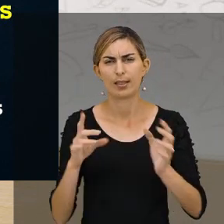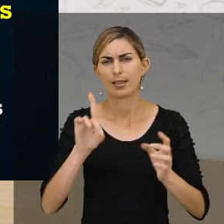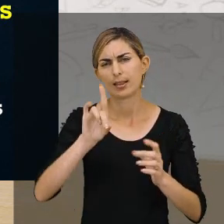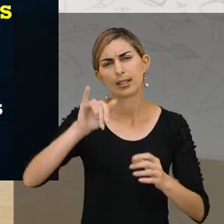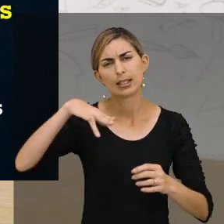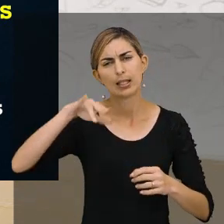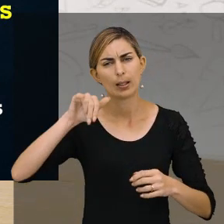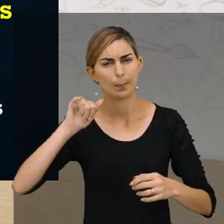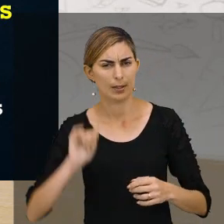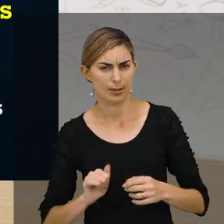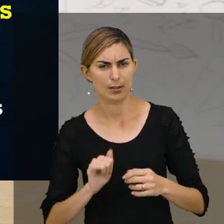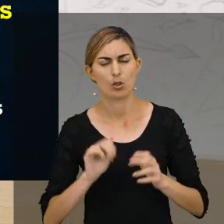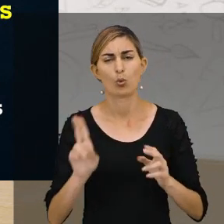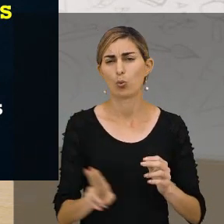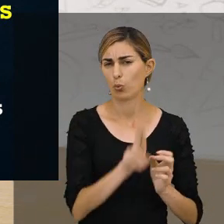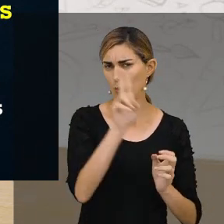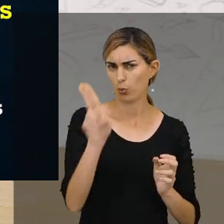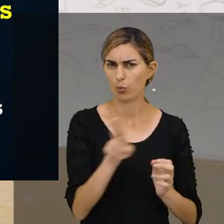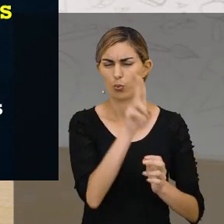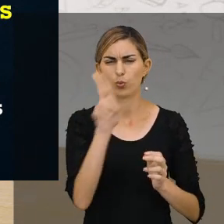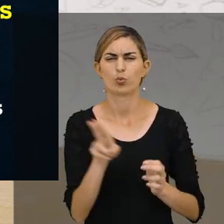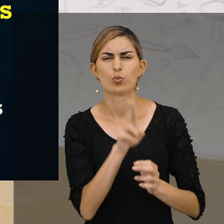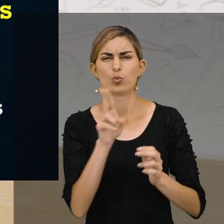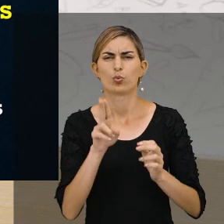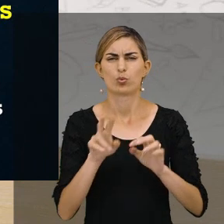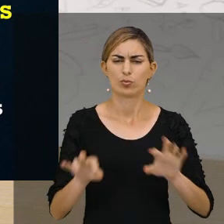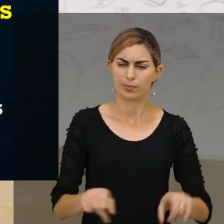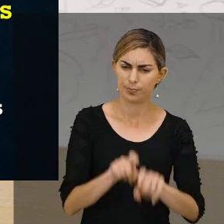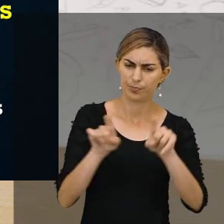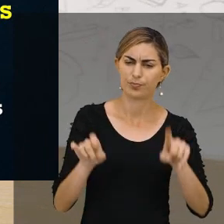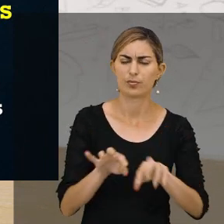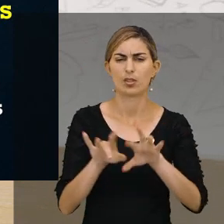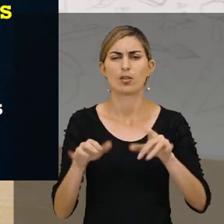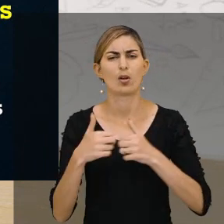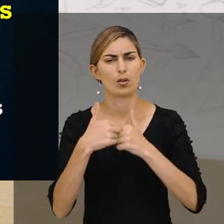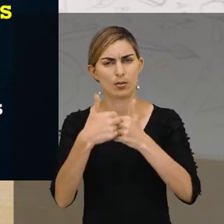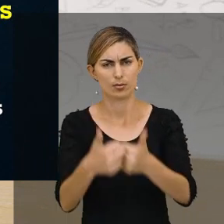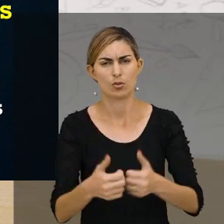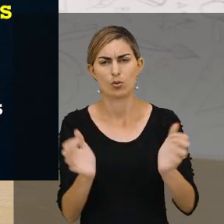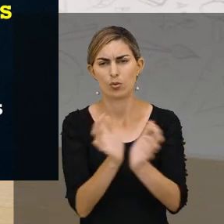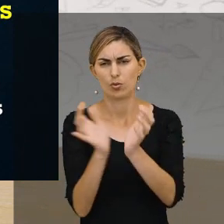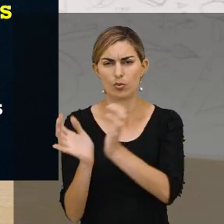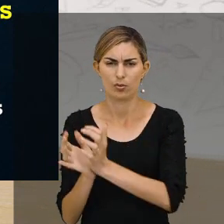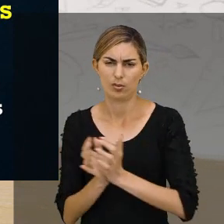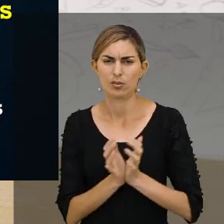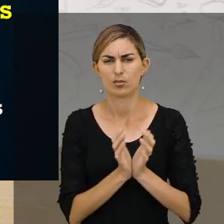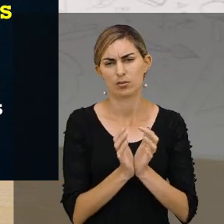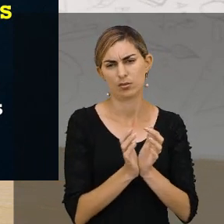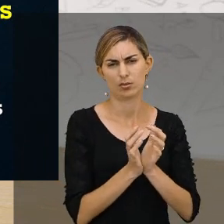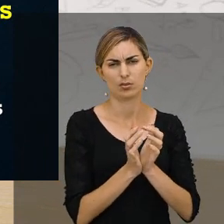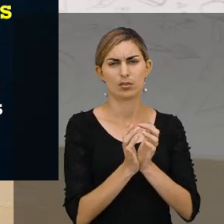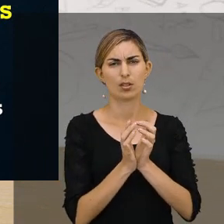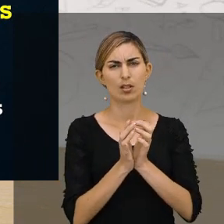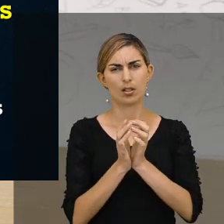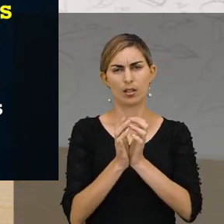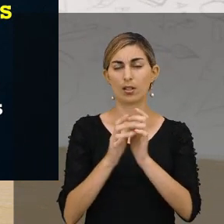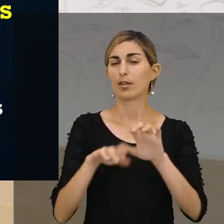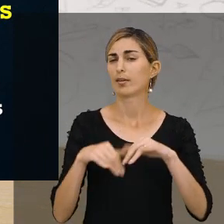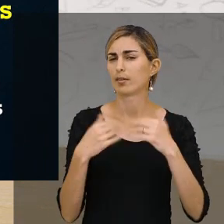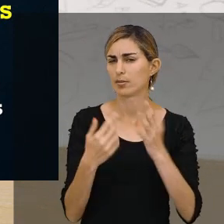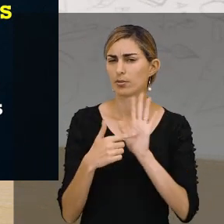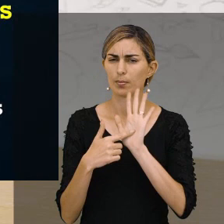mais dinâmica. Então, o uso de instrumentos online, né, de acompanhamento coletivo pela